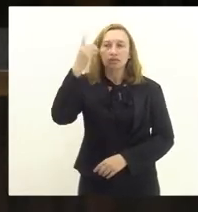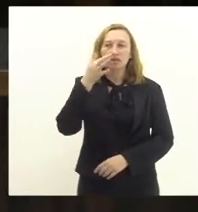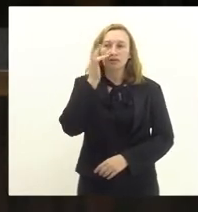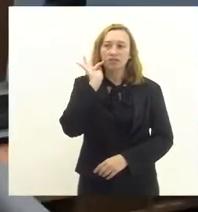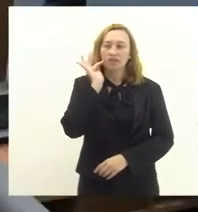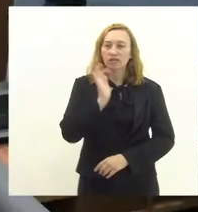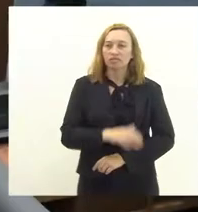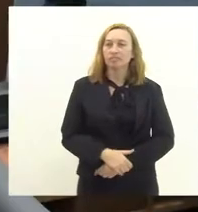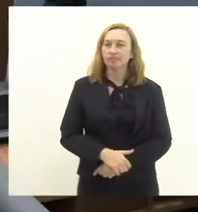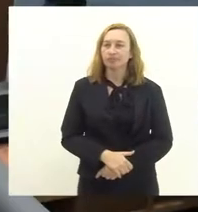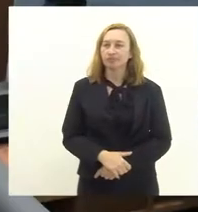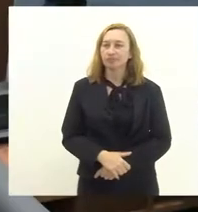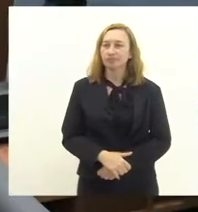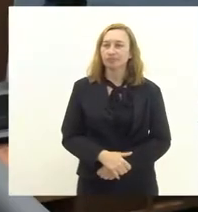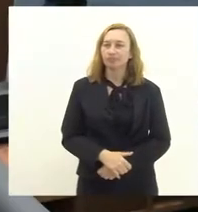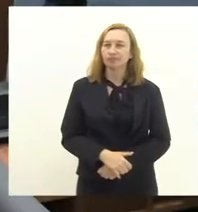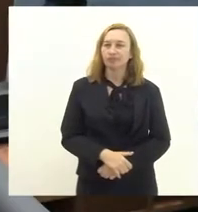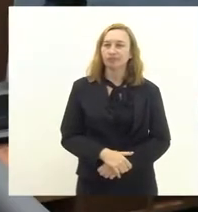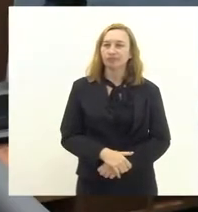Serafim.